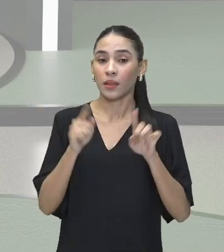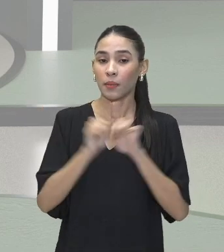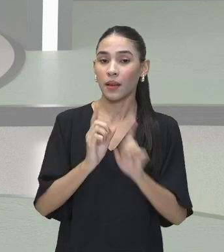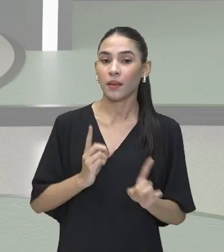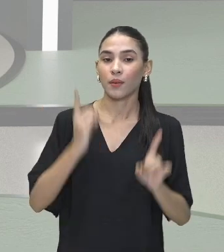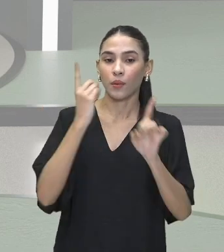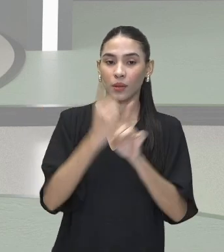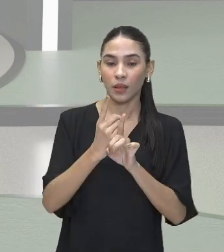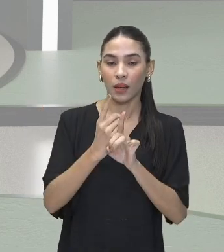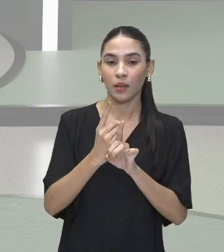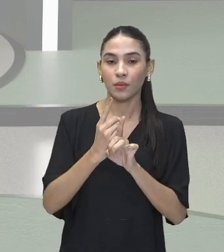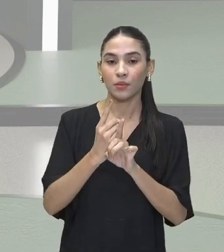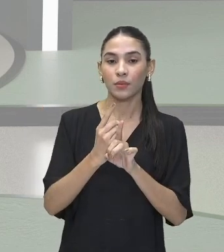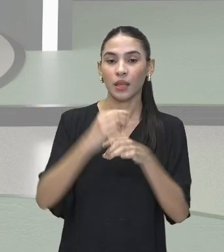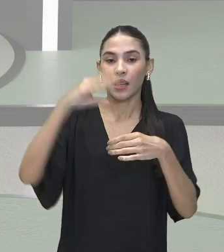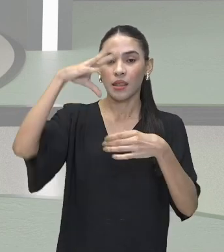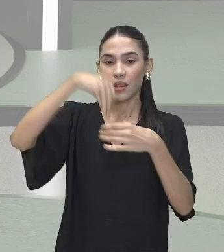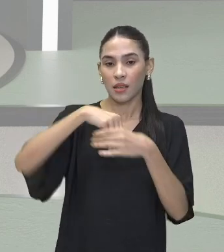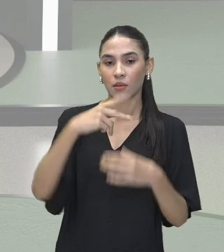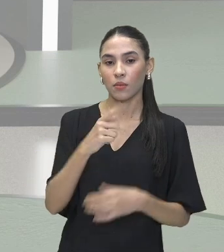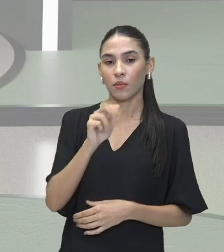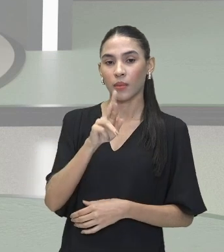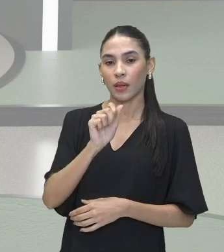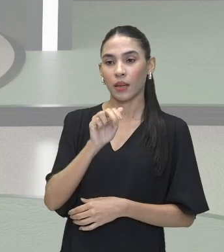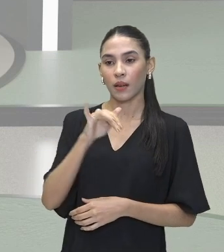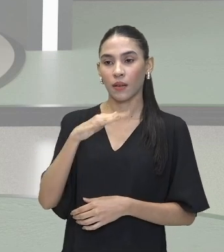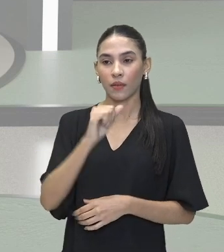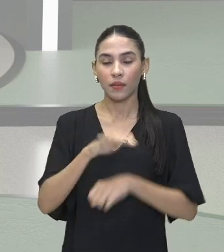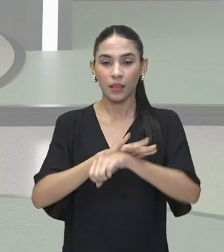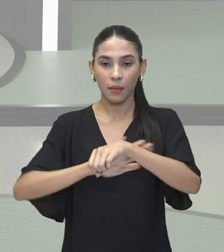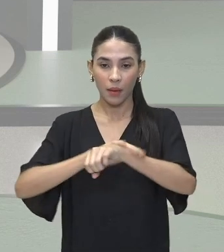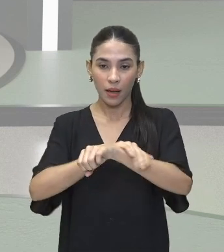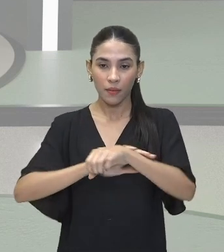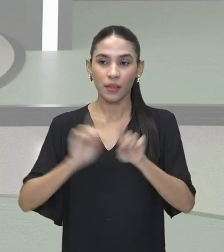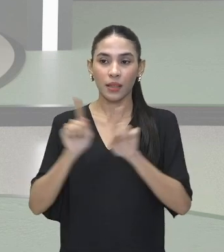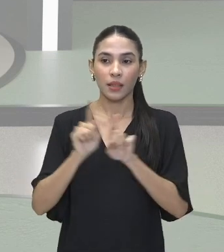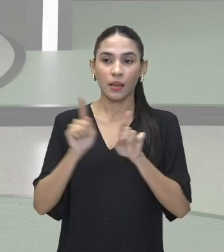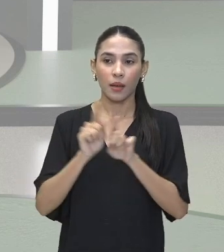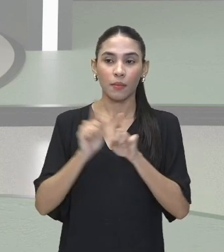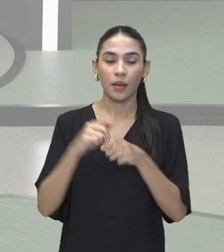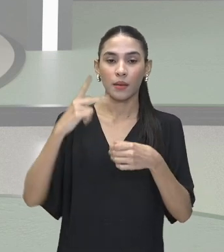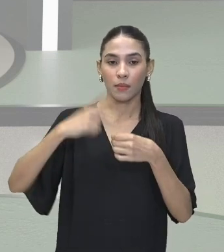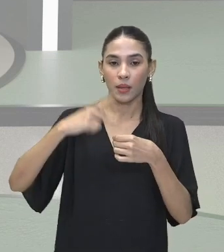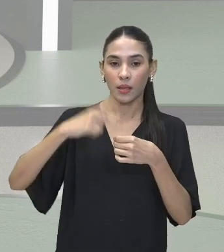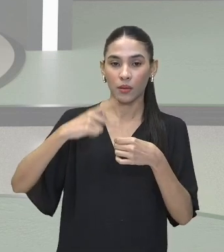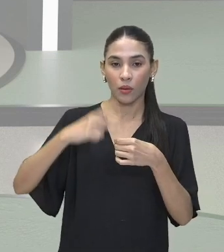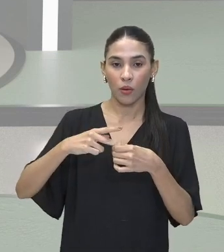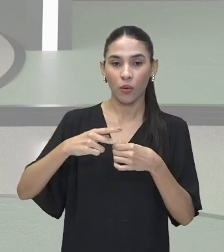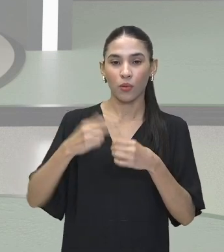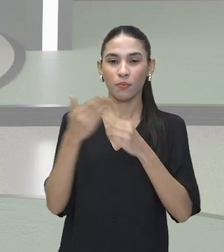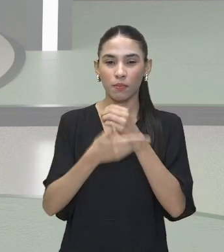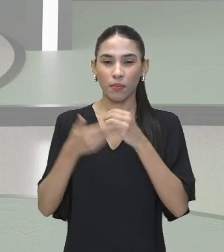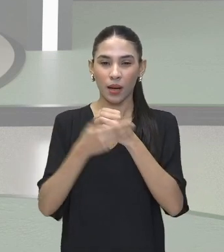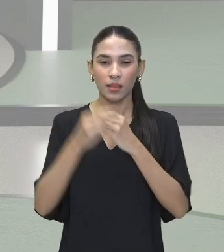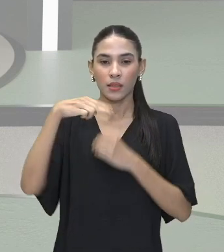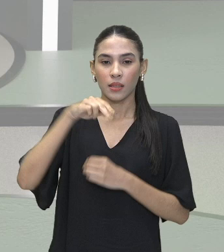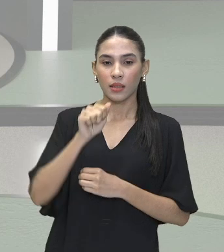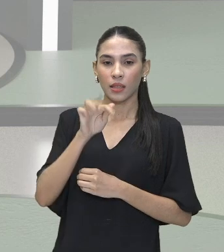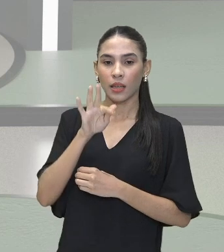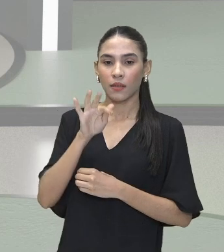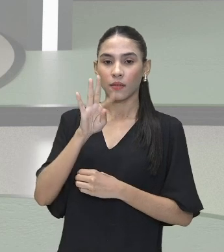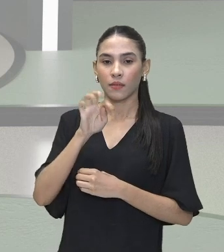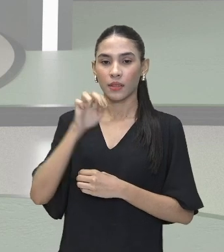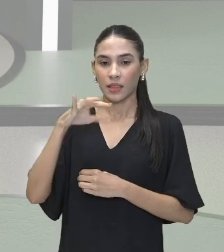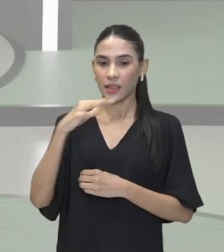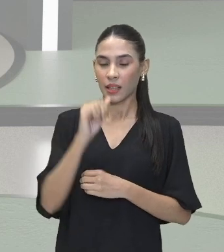são encontrados nas parafinas e no petróleo à base de naftênica, né? Então, o petróleo